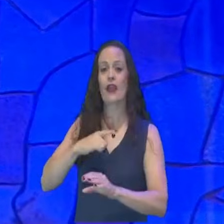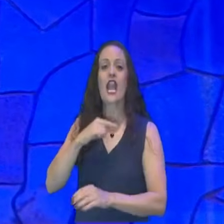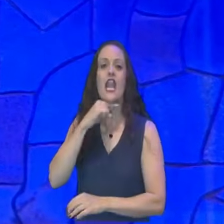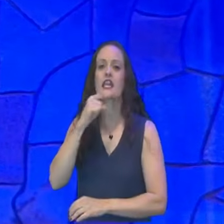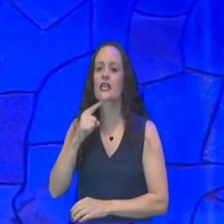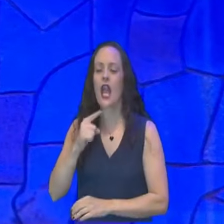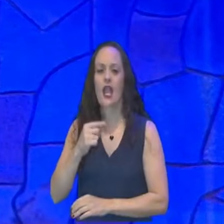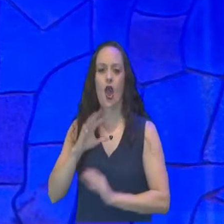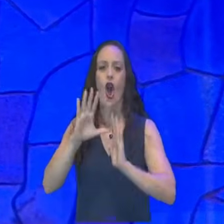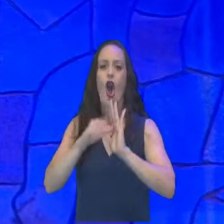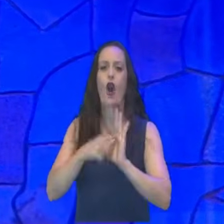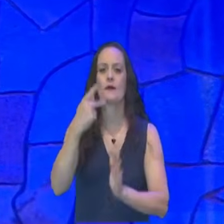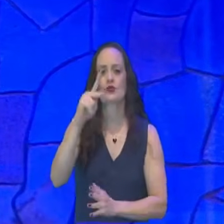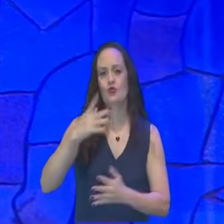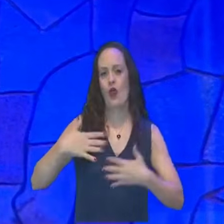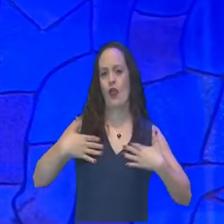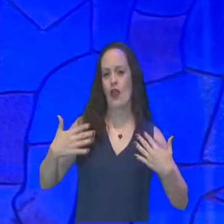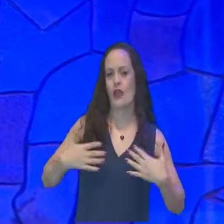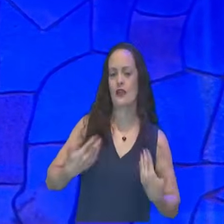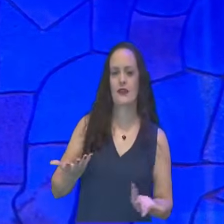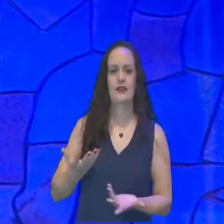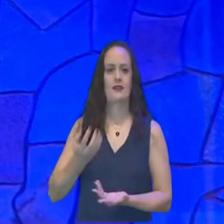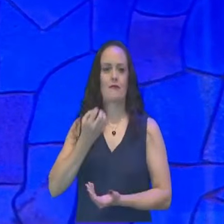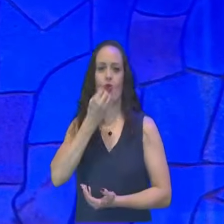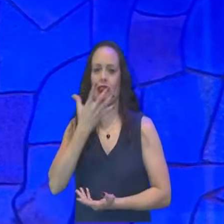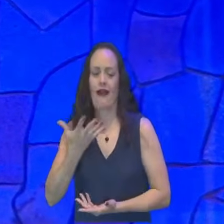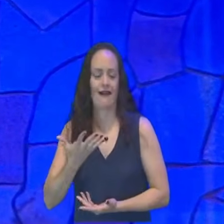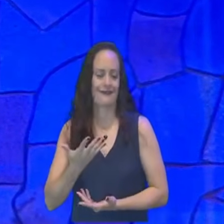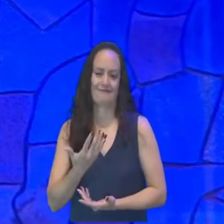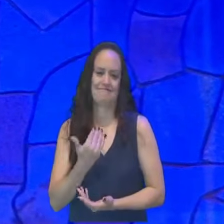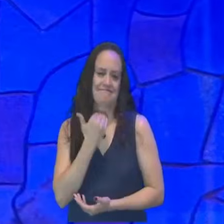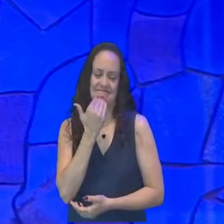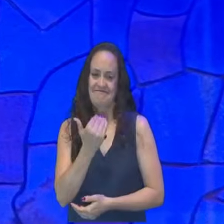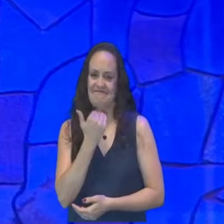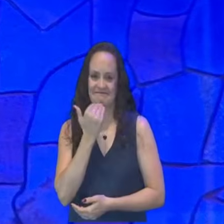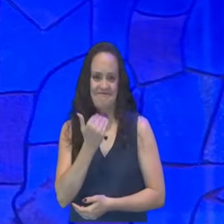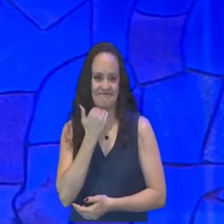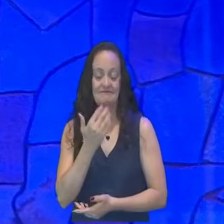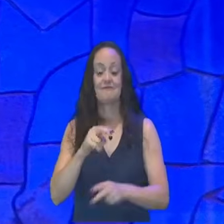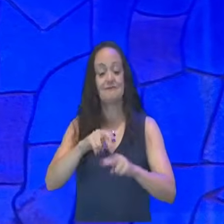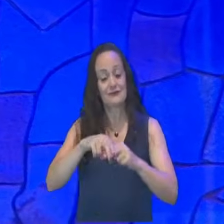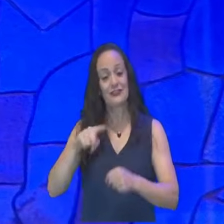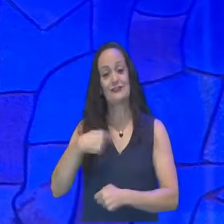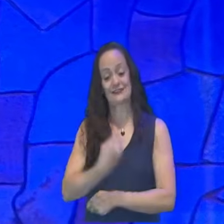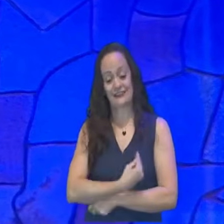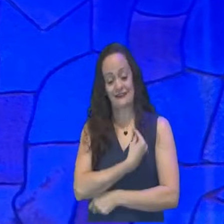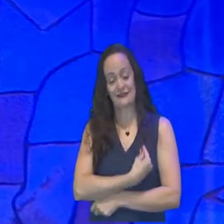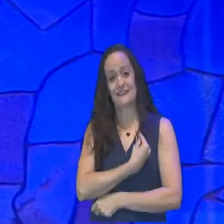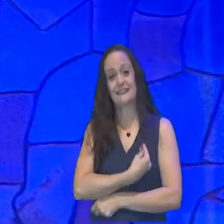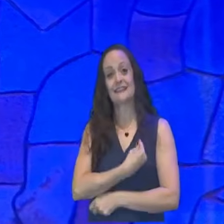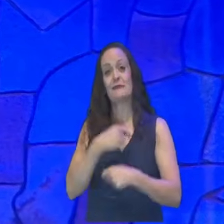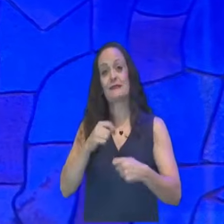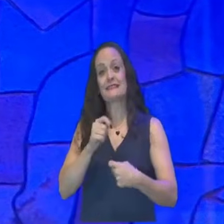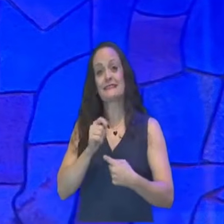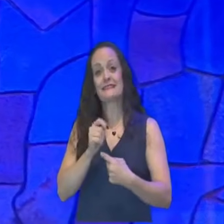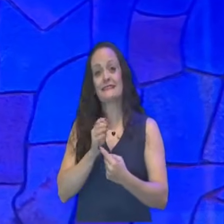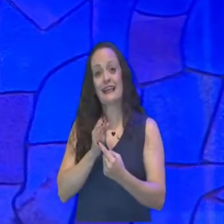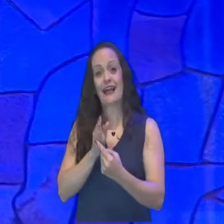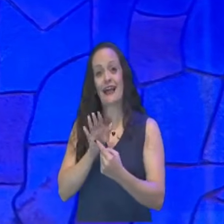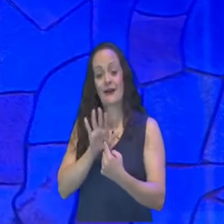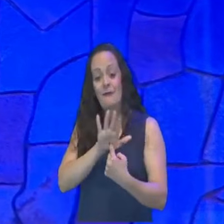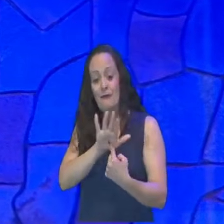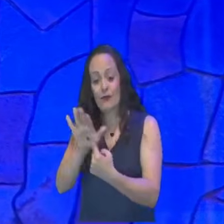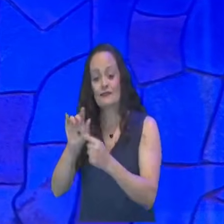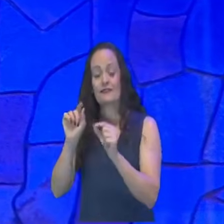tirar. Jesus ele começa a apontar para que a nossa vida seja direcionada a estes valores eternos